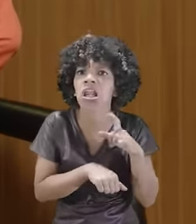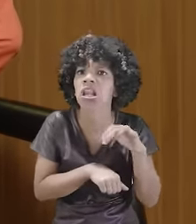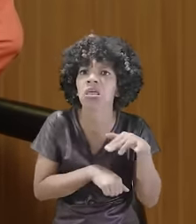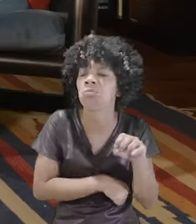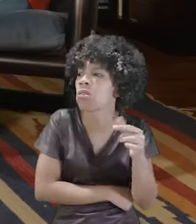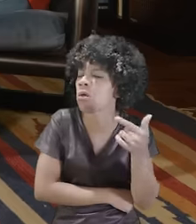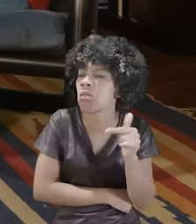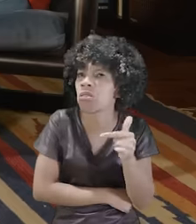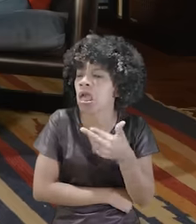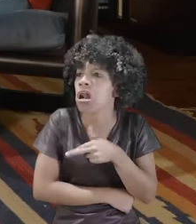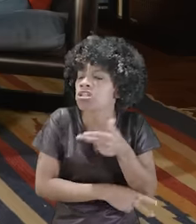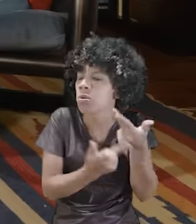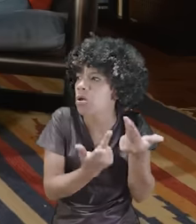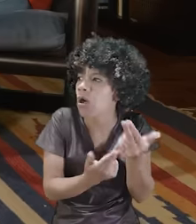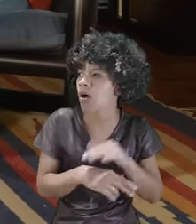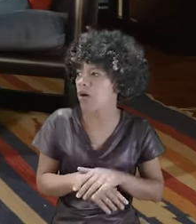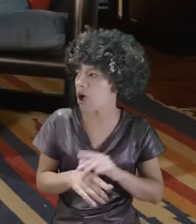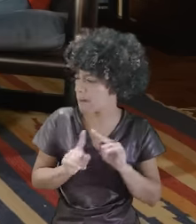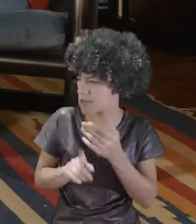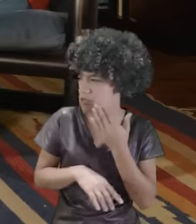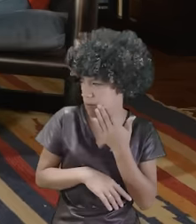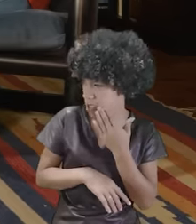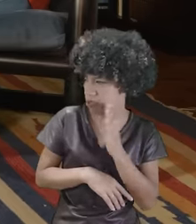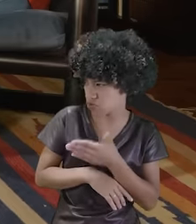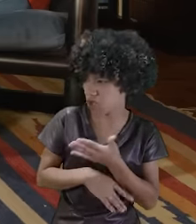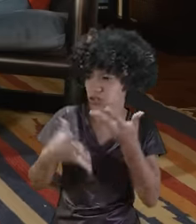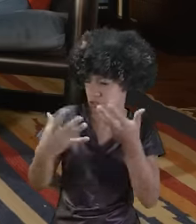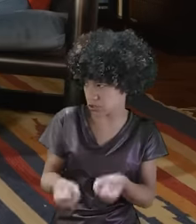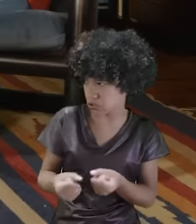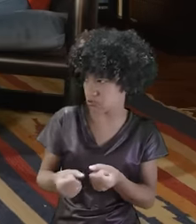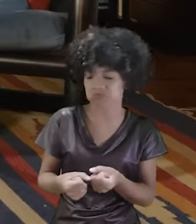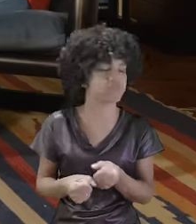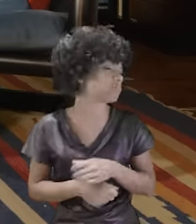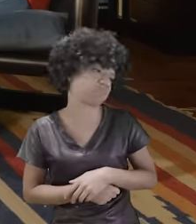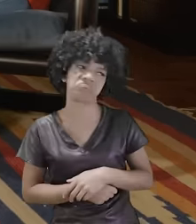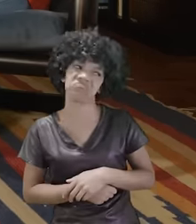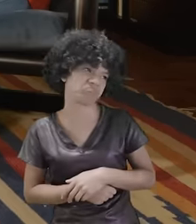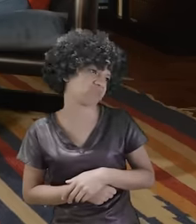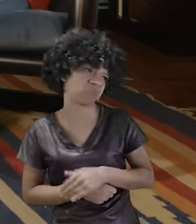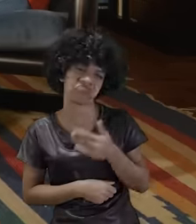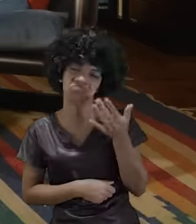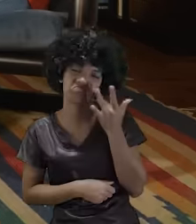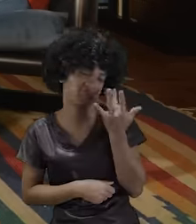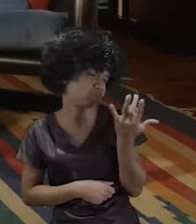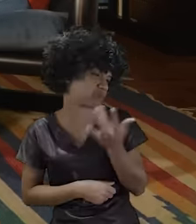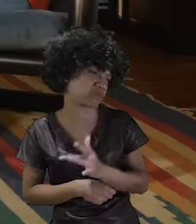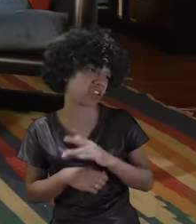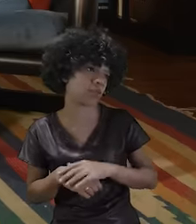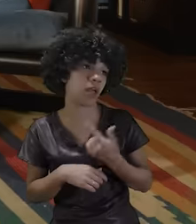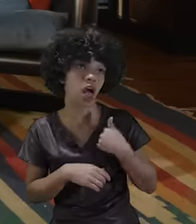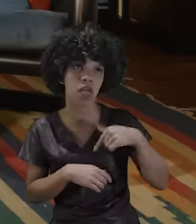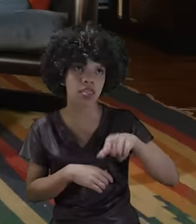gente no mesmo religião Mas você já sabia que o Brasil estava aceitando não não se eu não tinha nem noção não aí você tava indo para